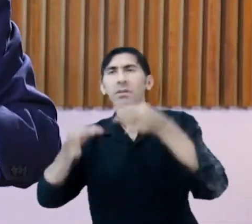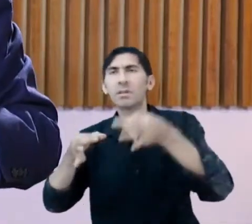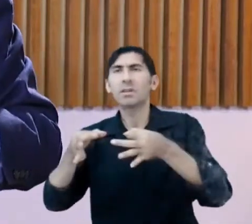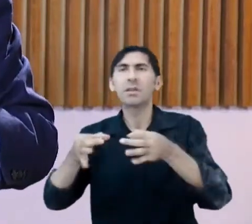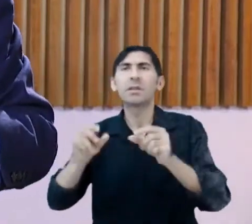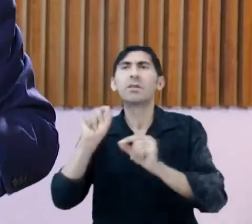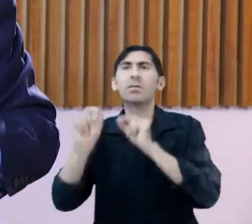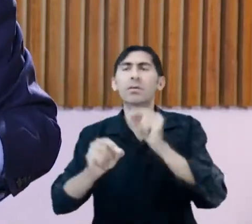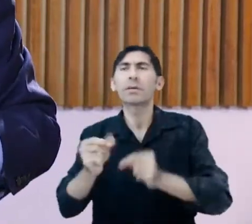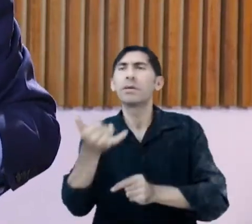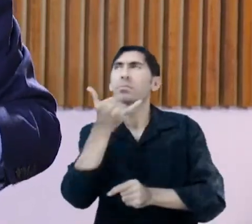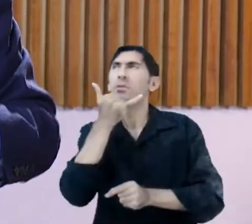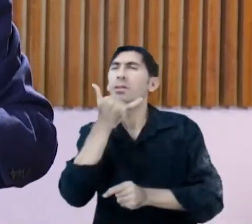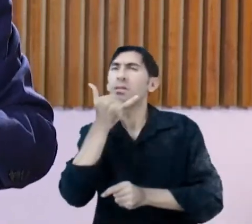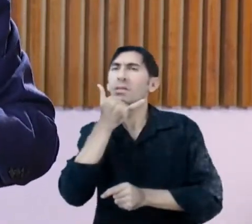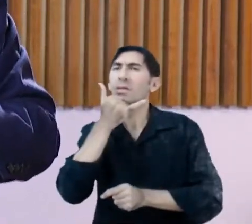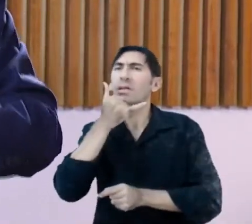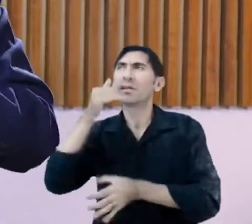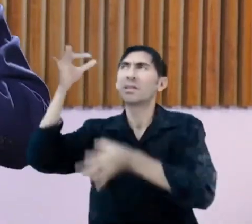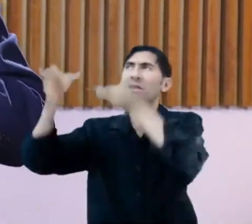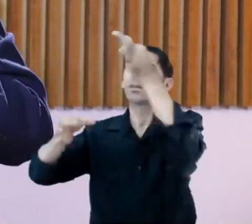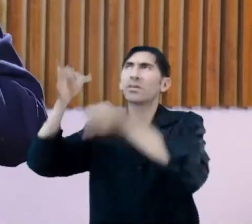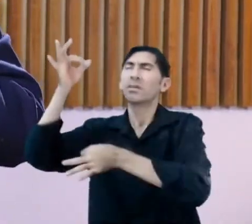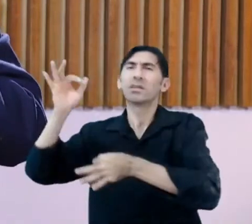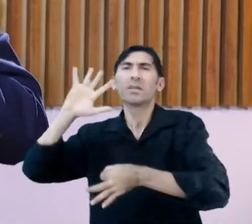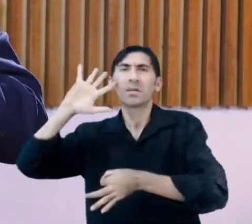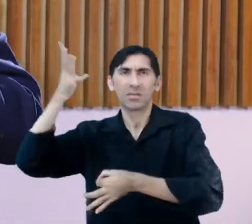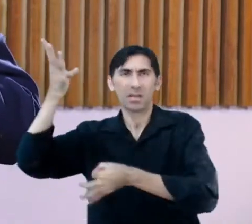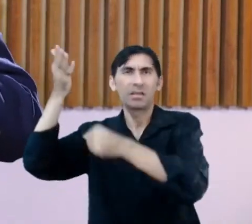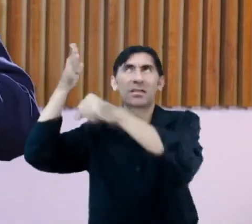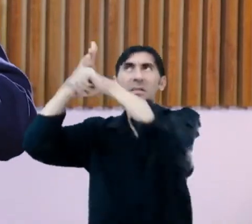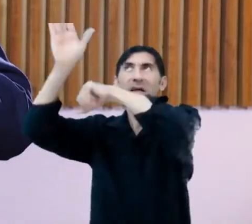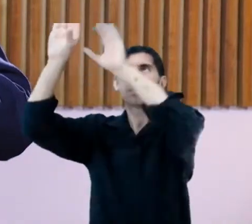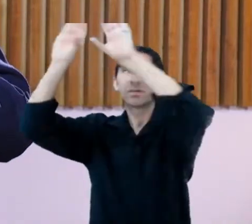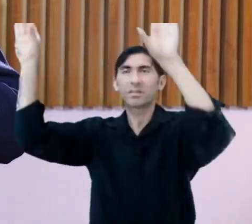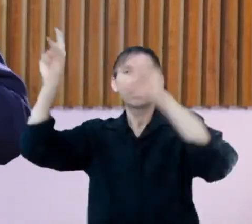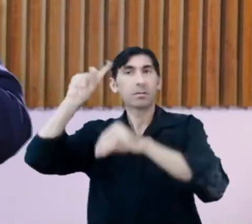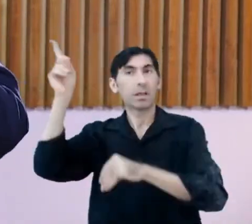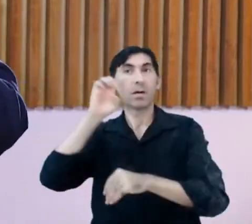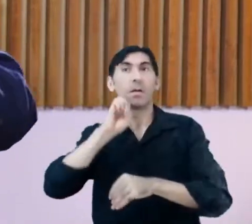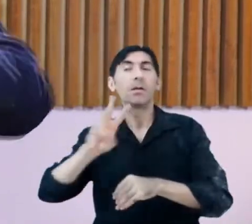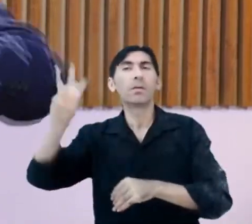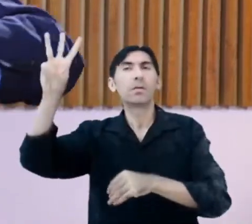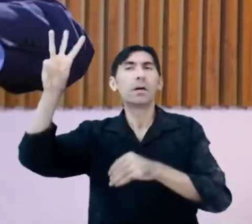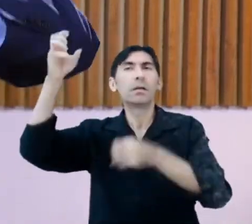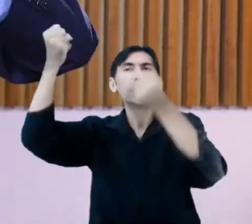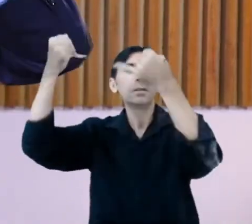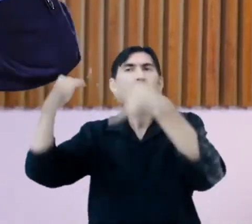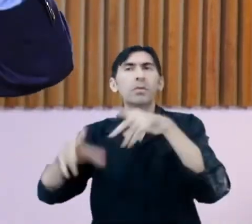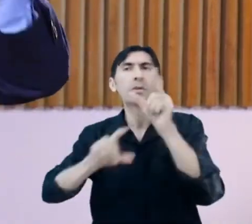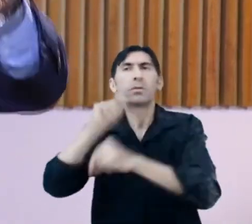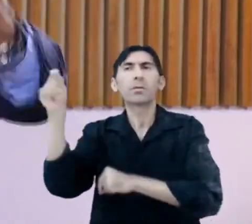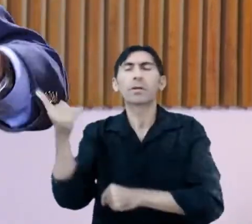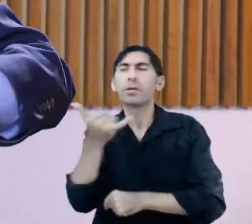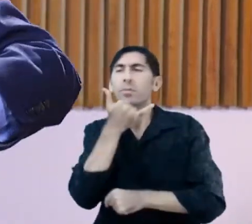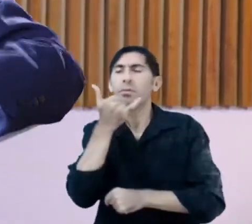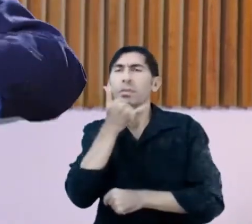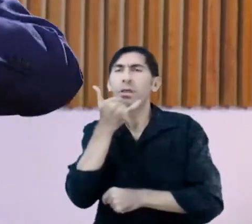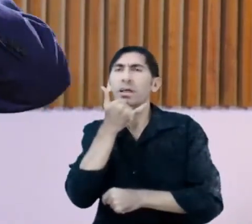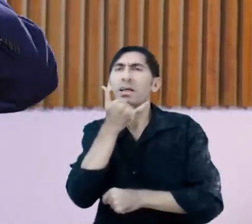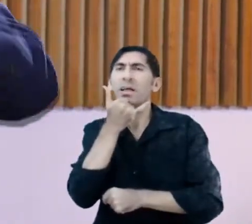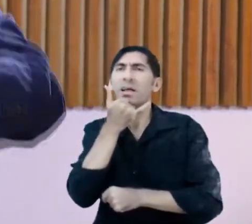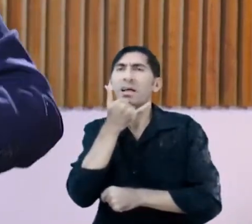um ato jurídico que acontece no céu. Diz a inspiração que o perdão é o transbordamento